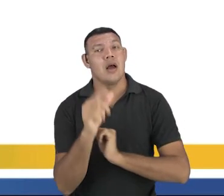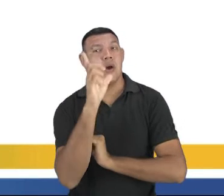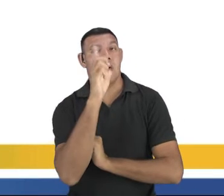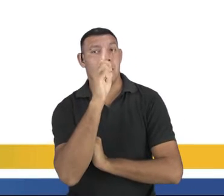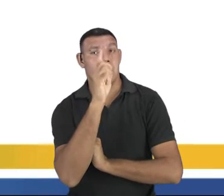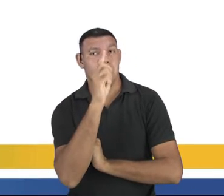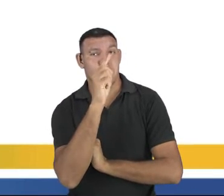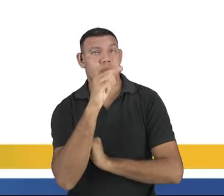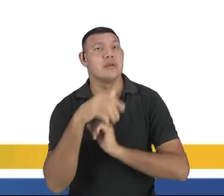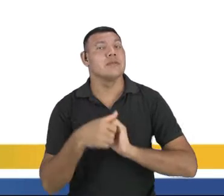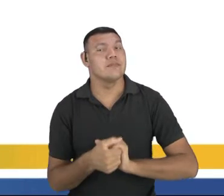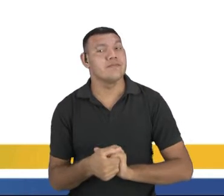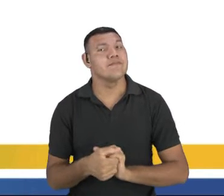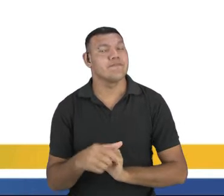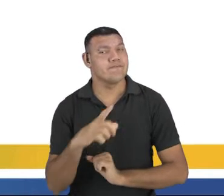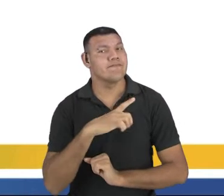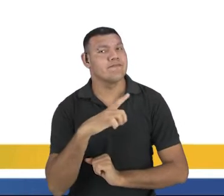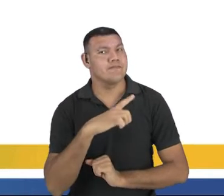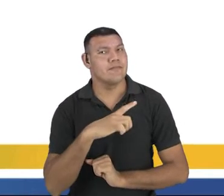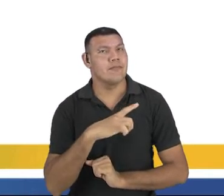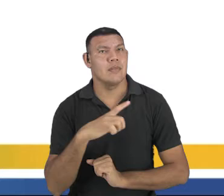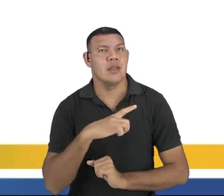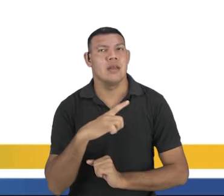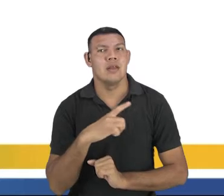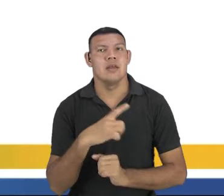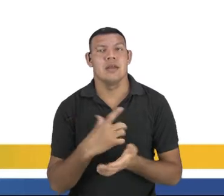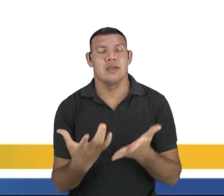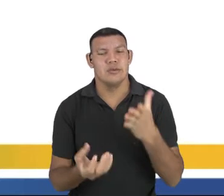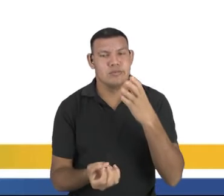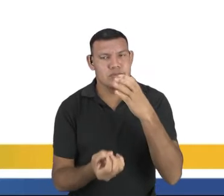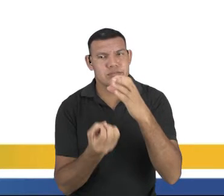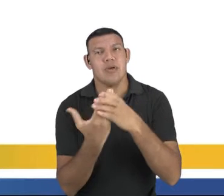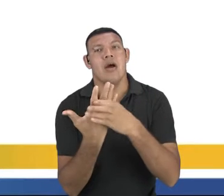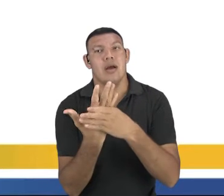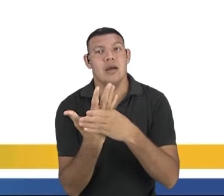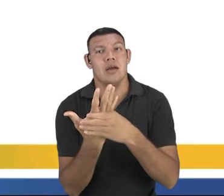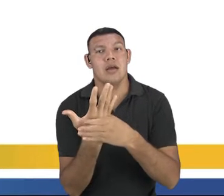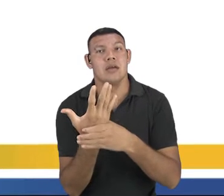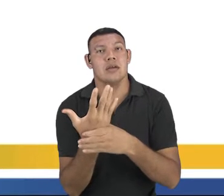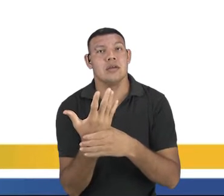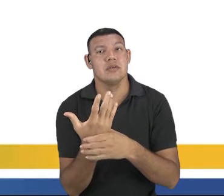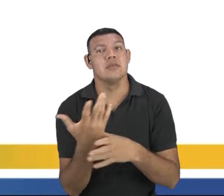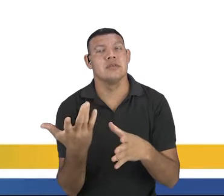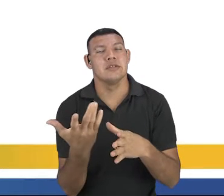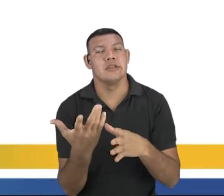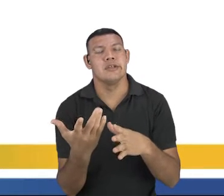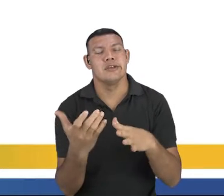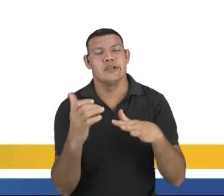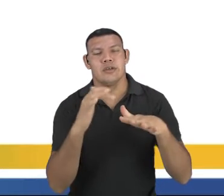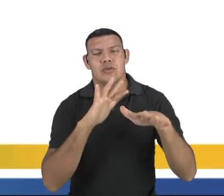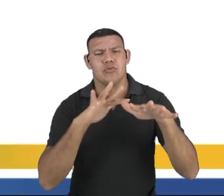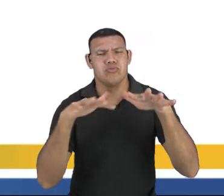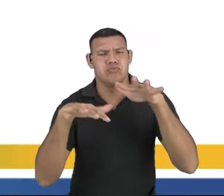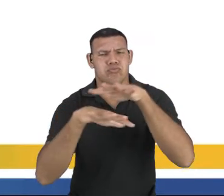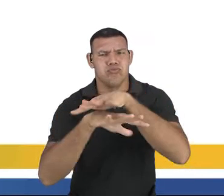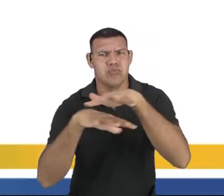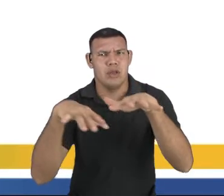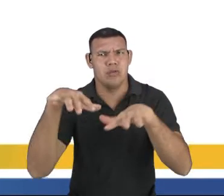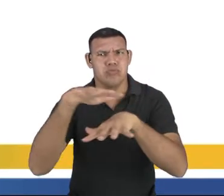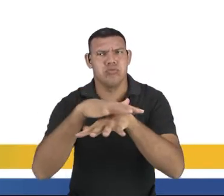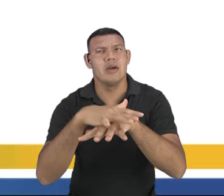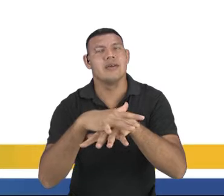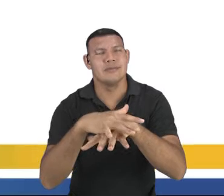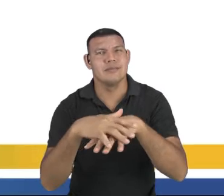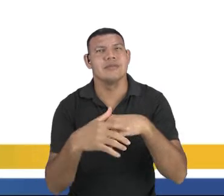água, ela tem na sua composição uma rede cristalina, né, que seria esse formato